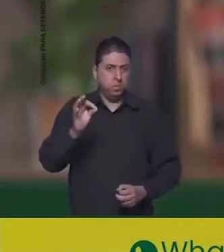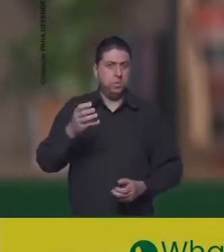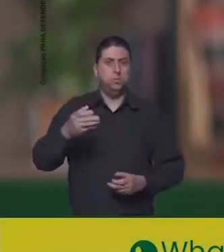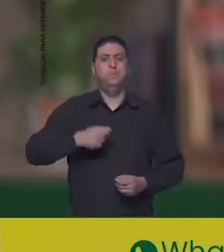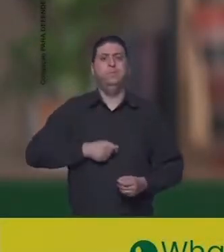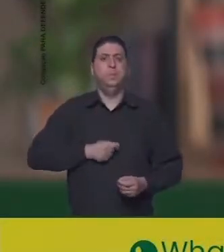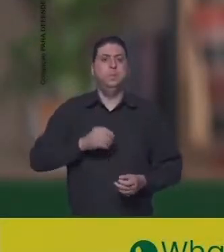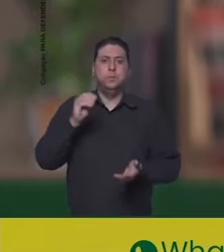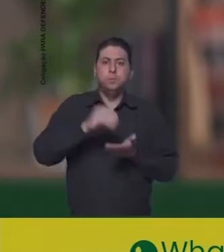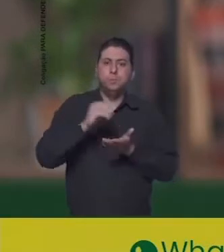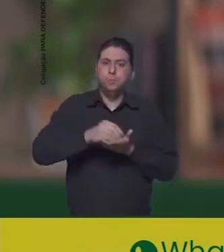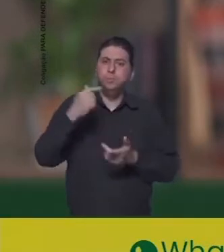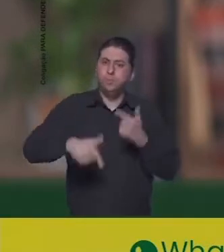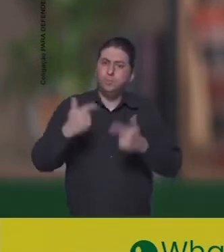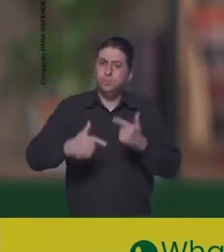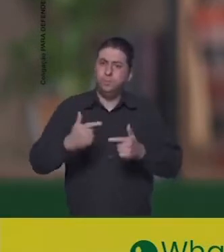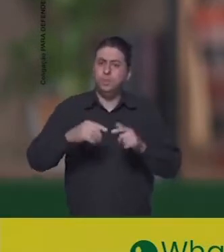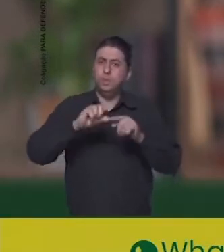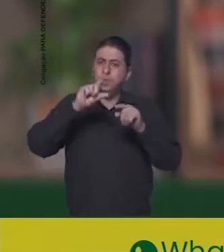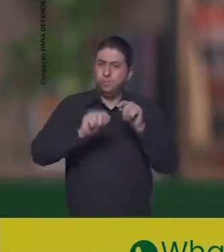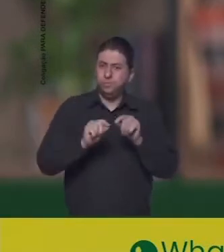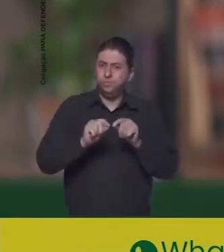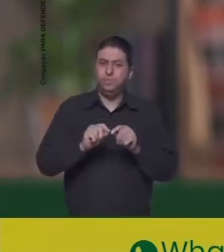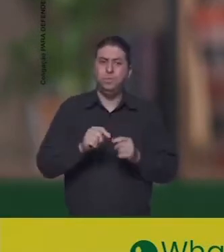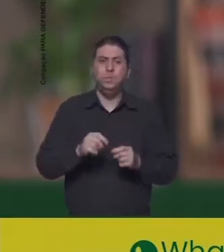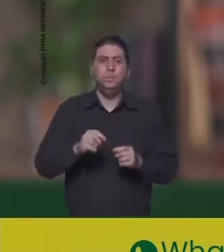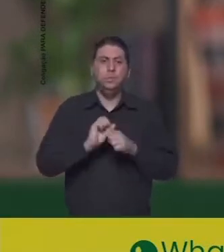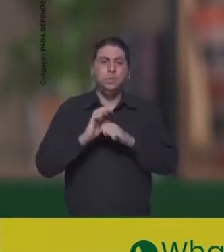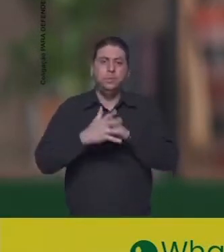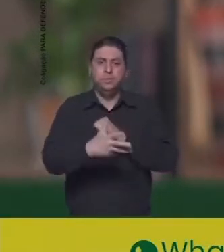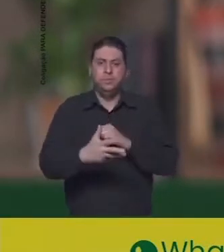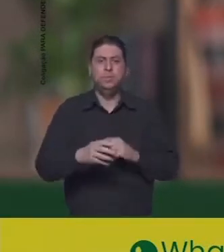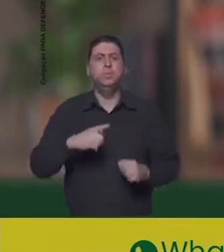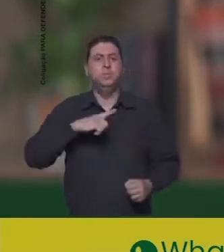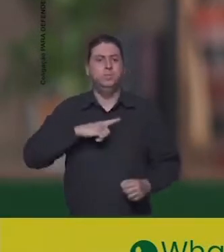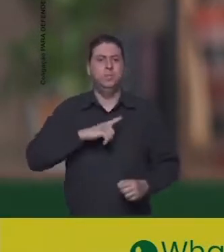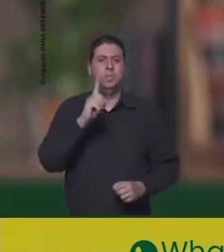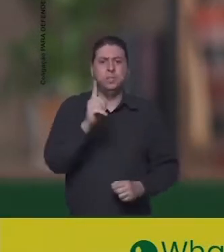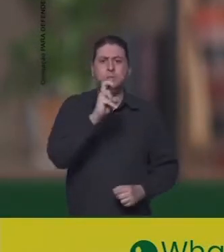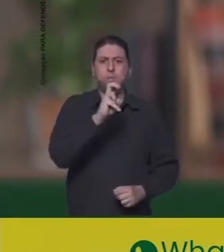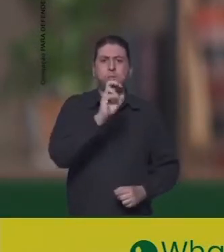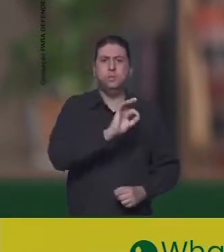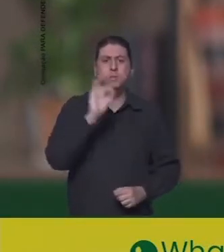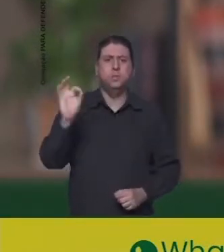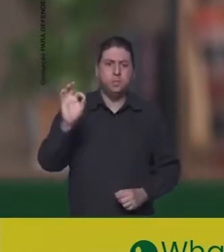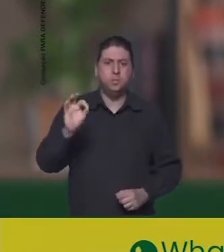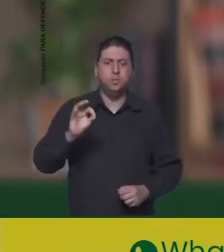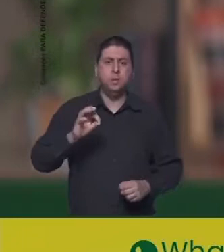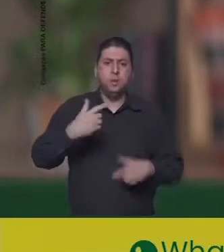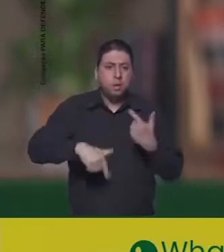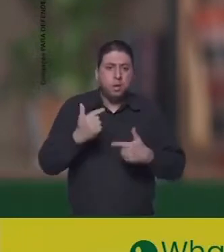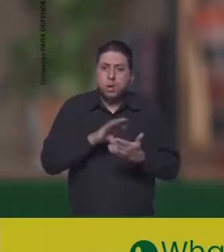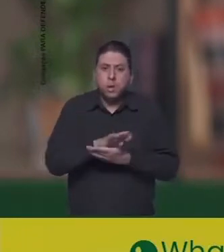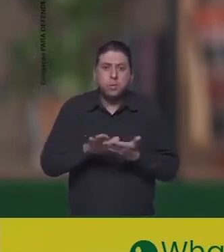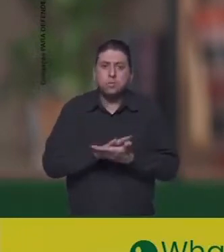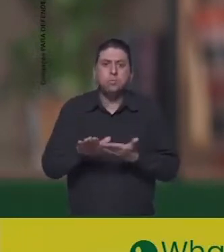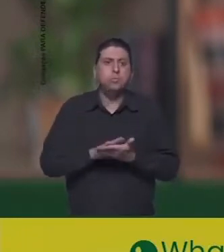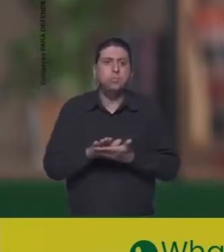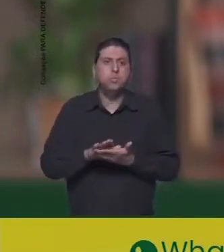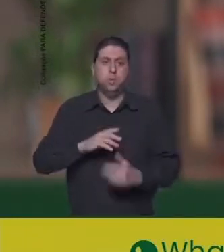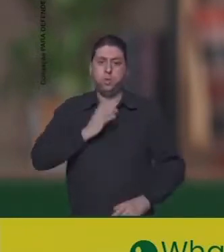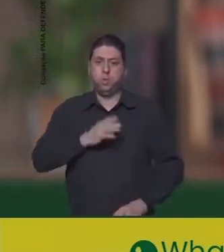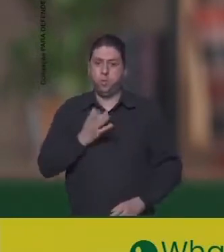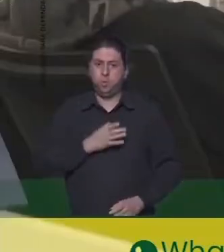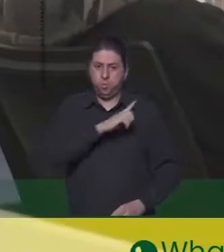de desemprego voltaram a níveis mais baixos, pois, no início, recebemos um pacote de 15%